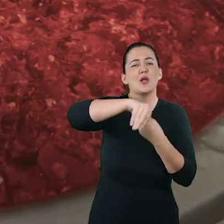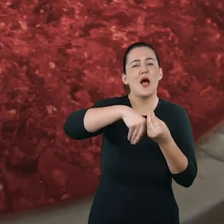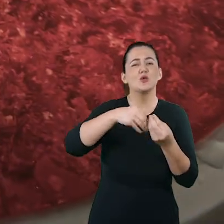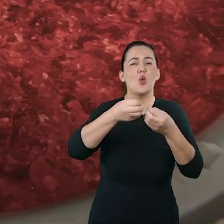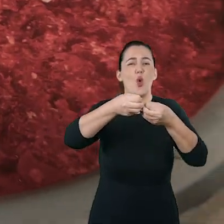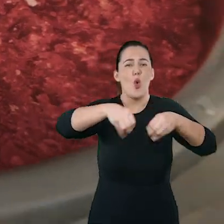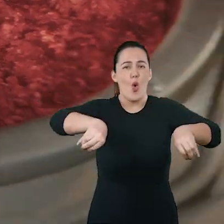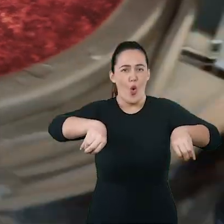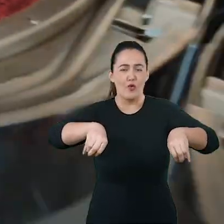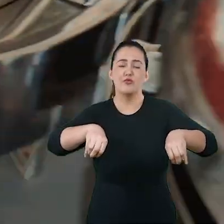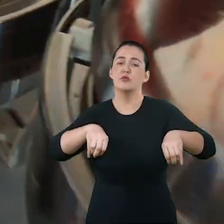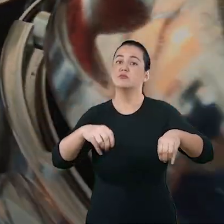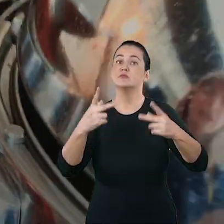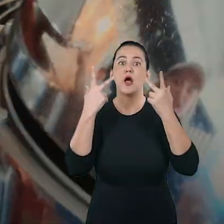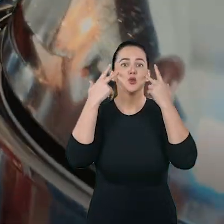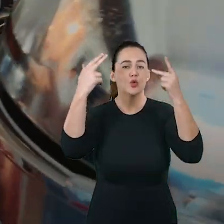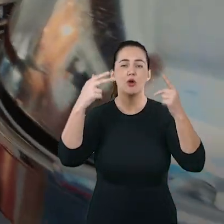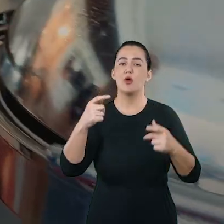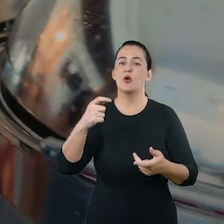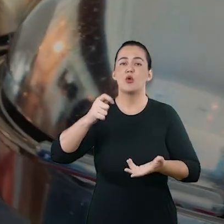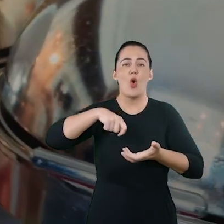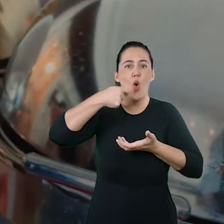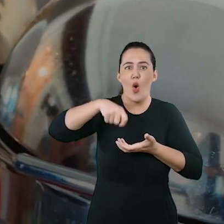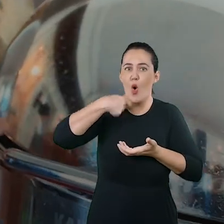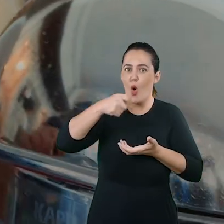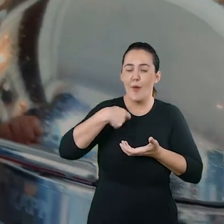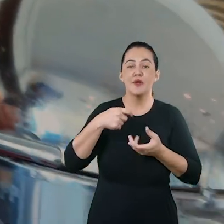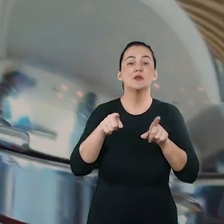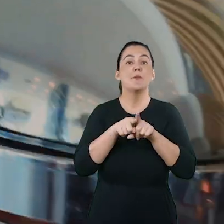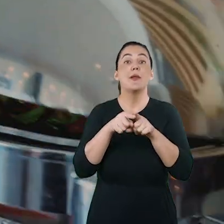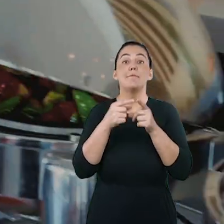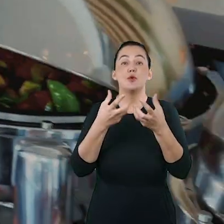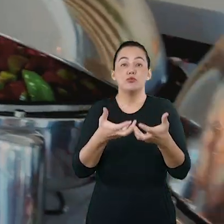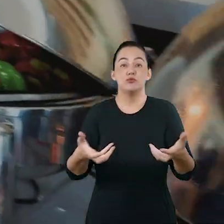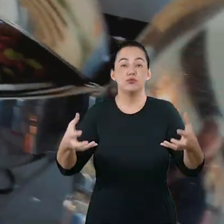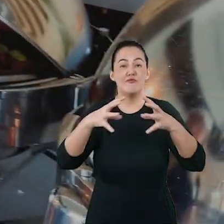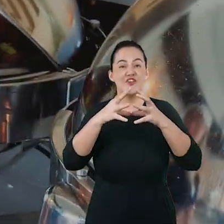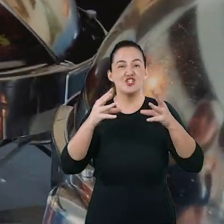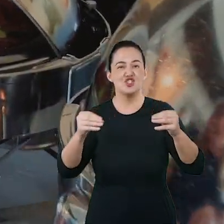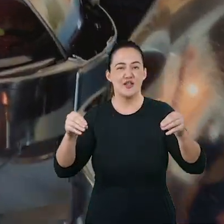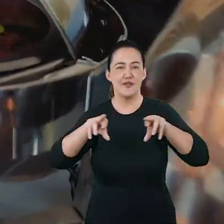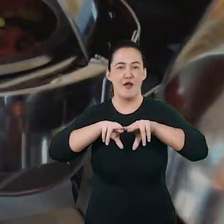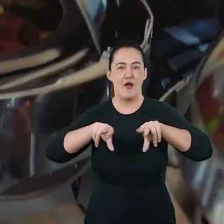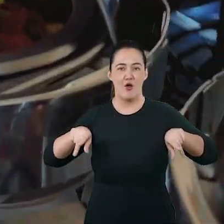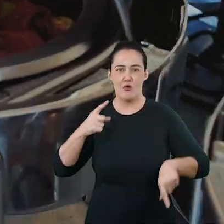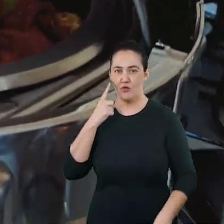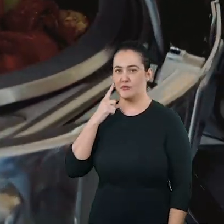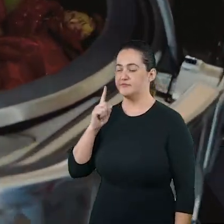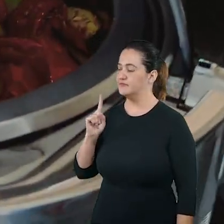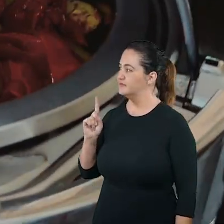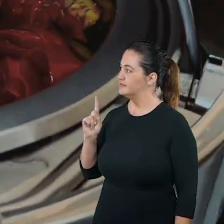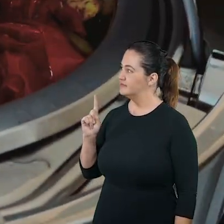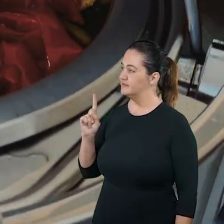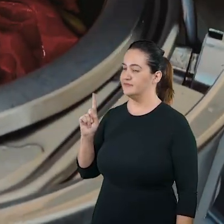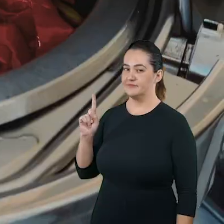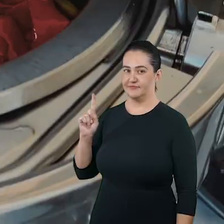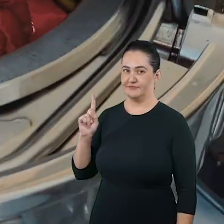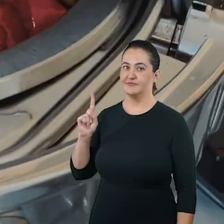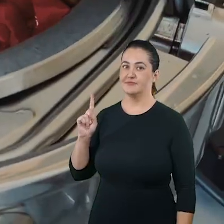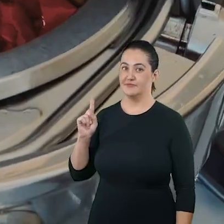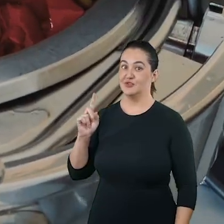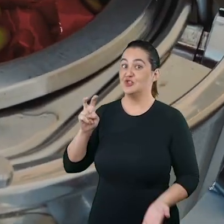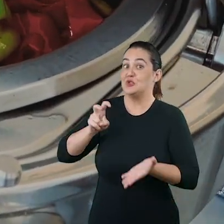ovo, muito típico, inclusive. Eles comem muitos vegetais, que eu vou mostrar principalmente mais lá na frente. Mas aqui a gente tem alguns